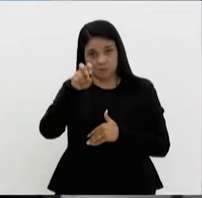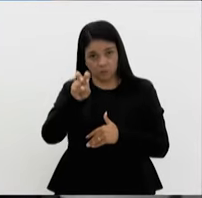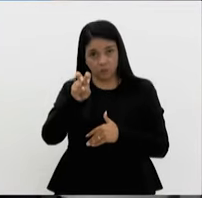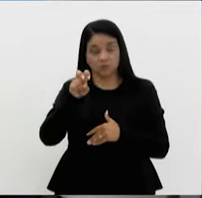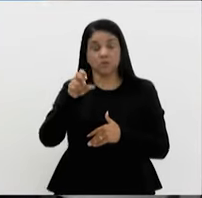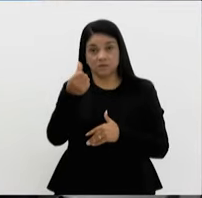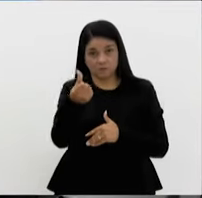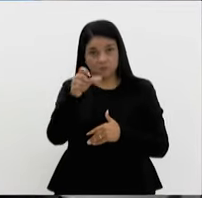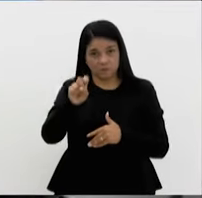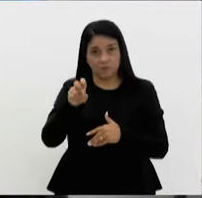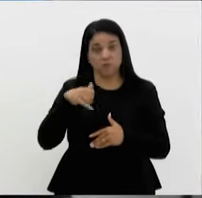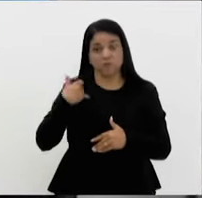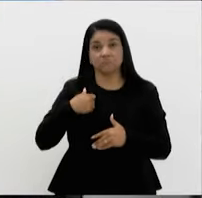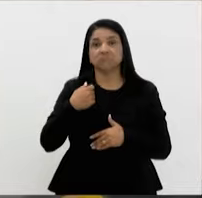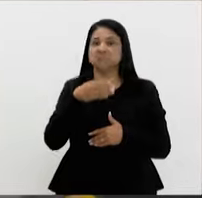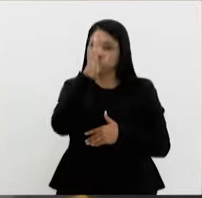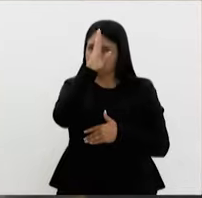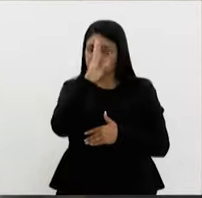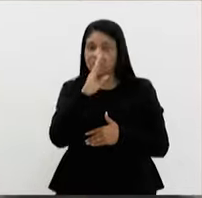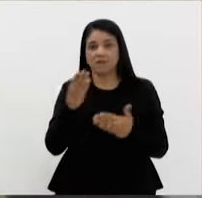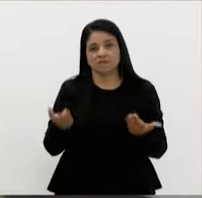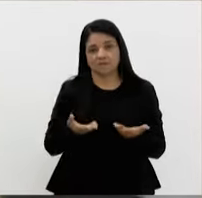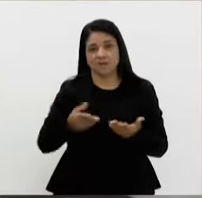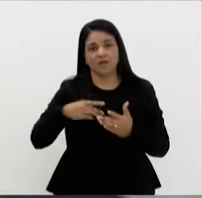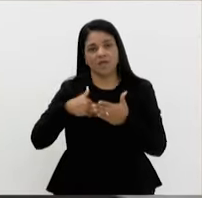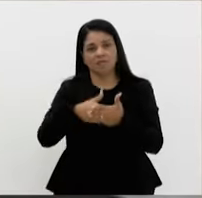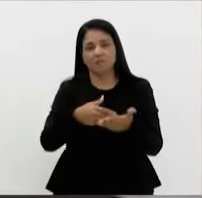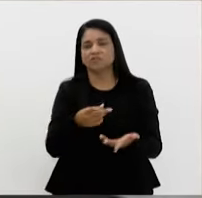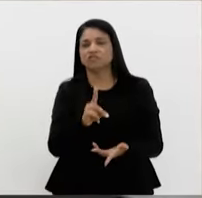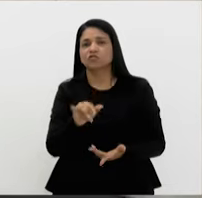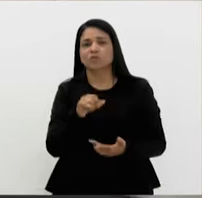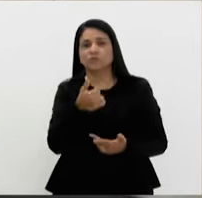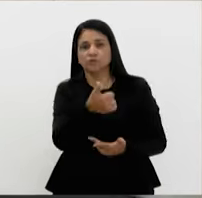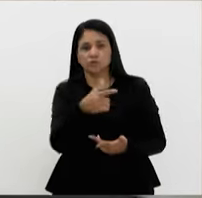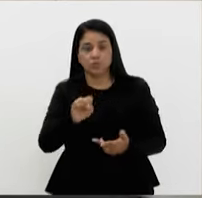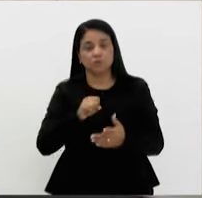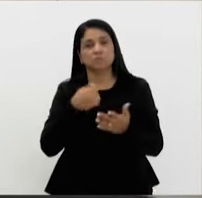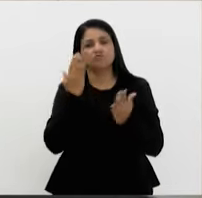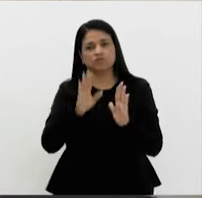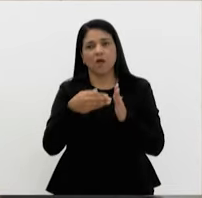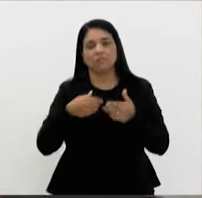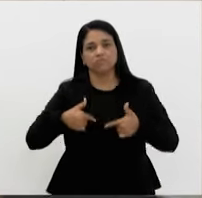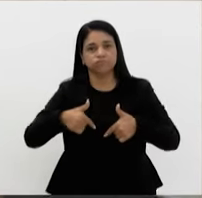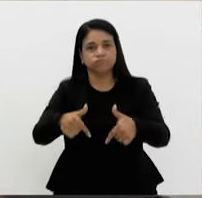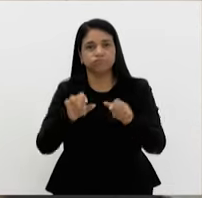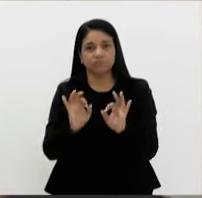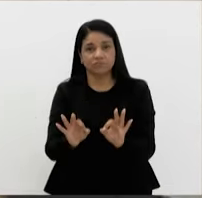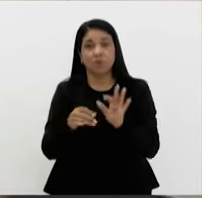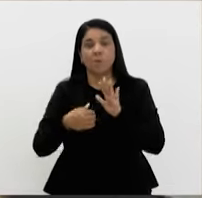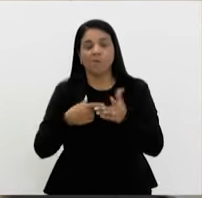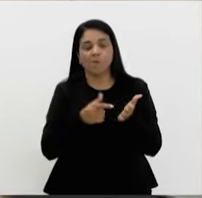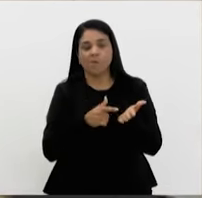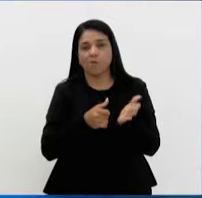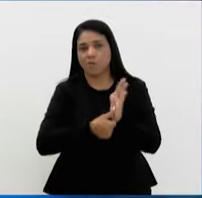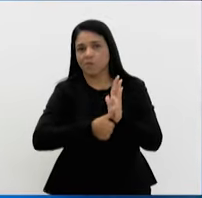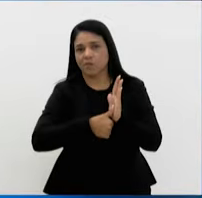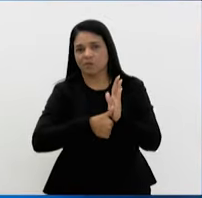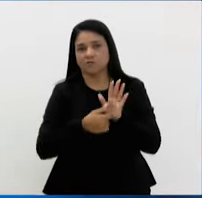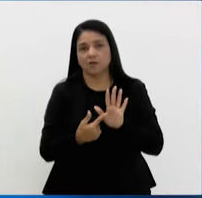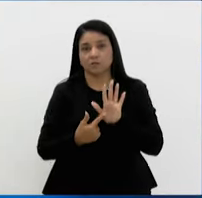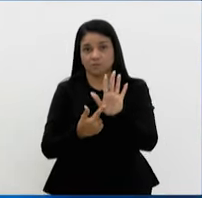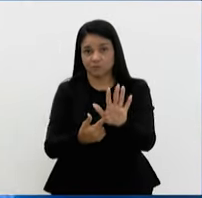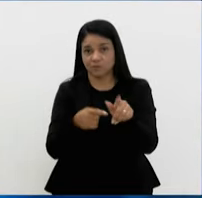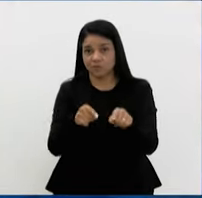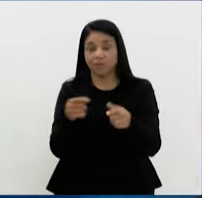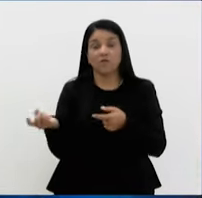graça até o dia 28 desse mês. A medida já está em vigor e basta apenas mostrar o documento de identidade. Com a